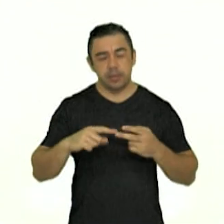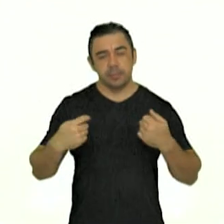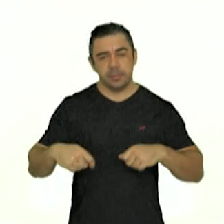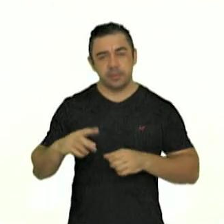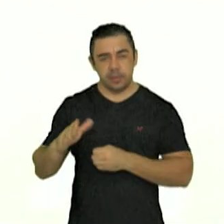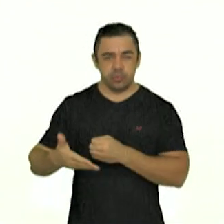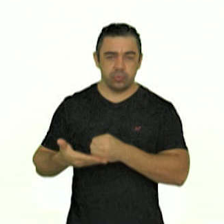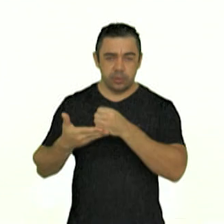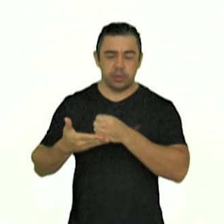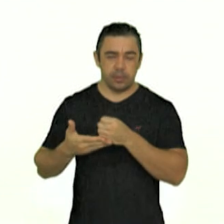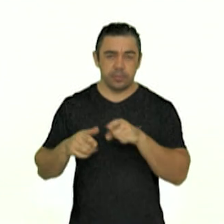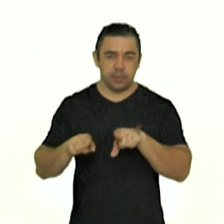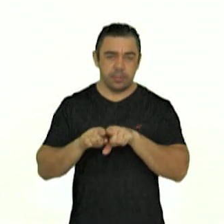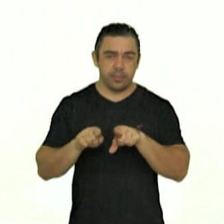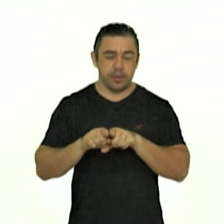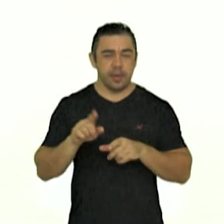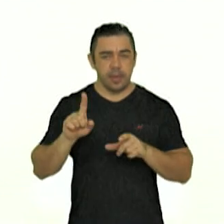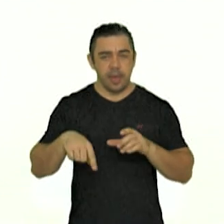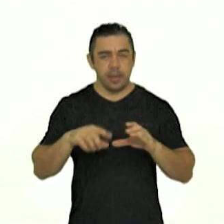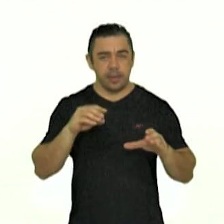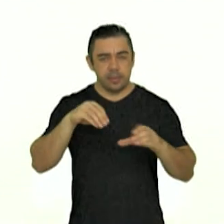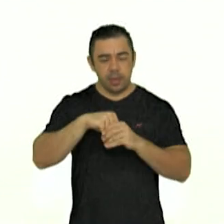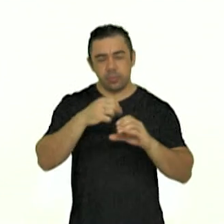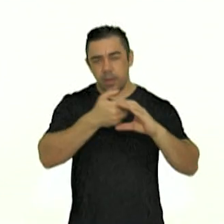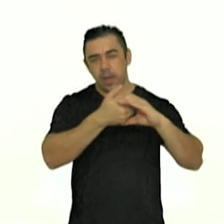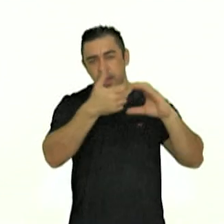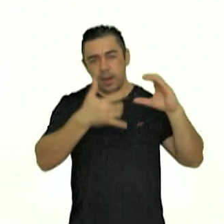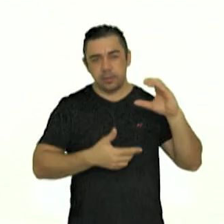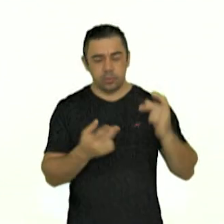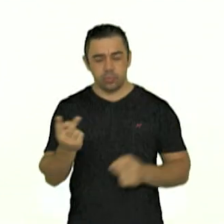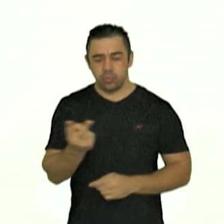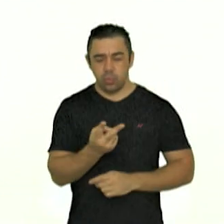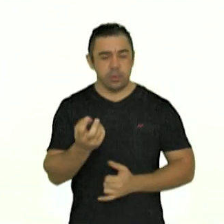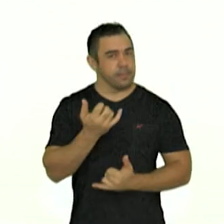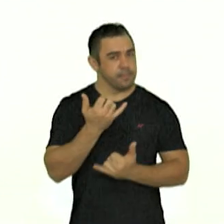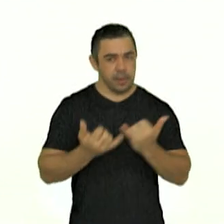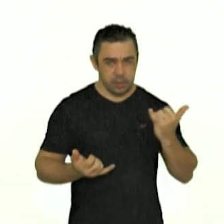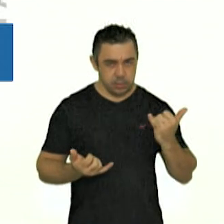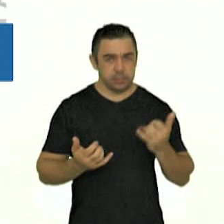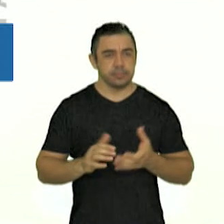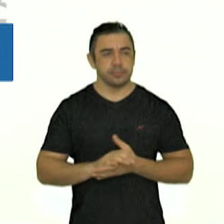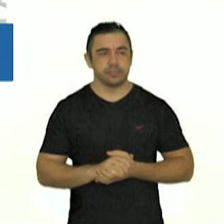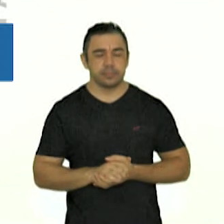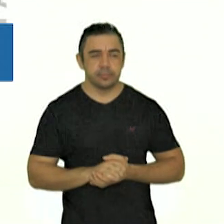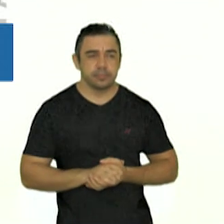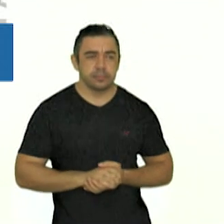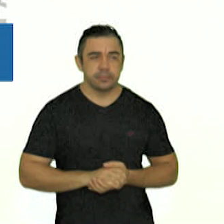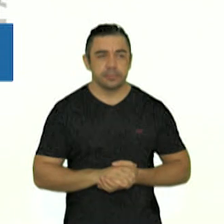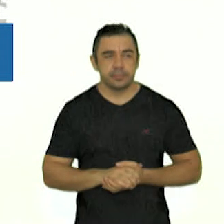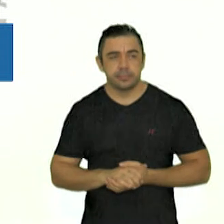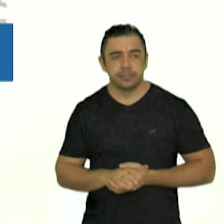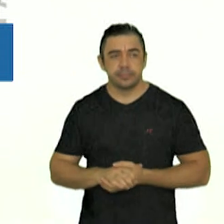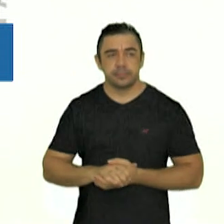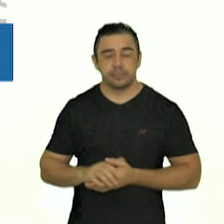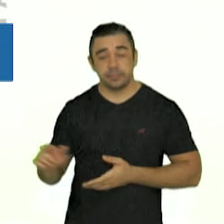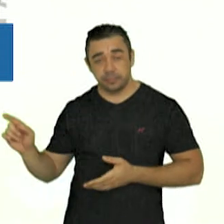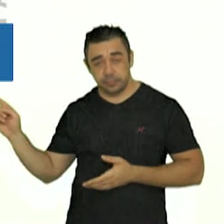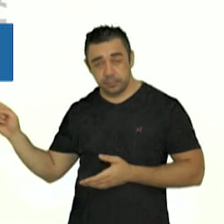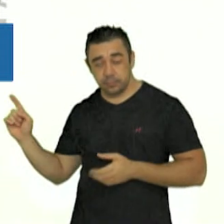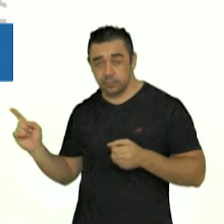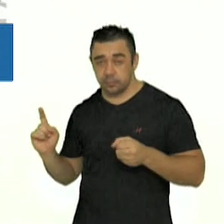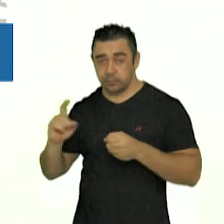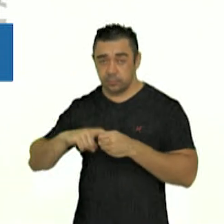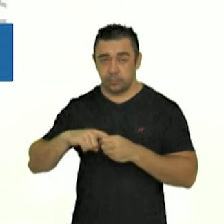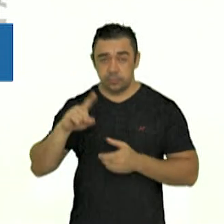será sustentável. Os elementos que existem nessas cidades são muito semelhantes. Aqui voltando